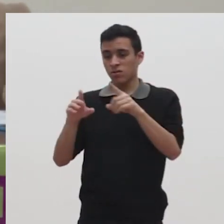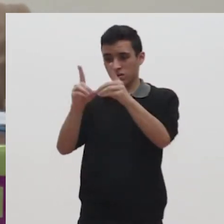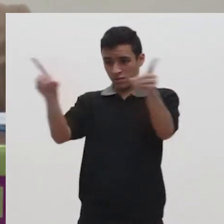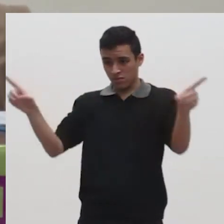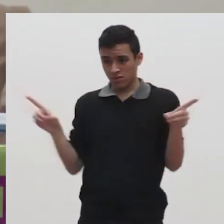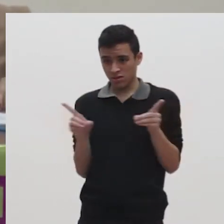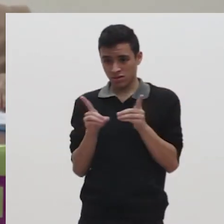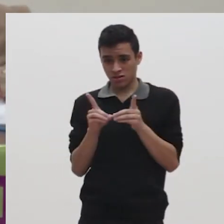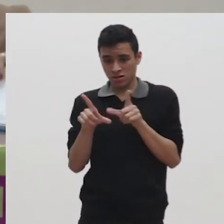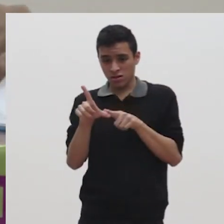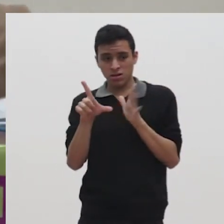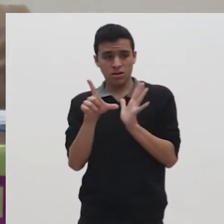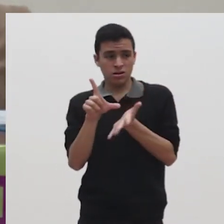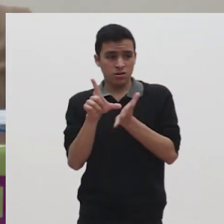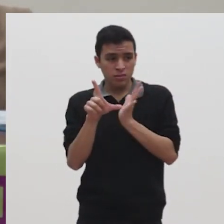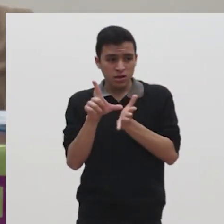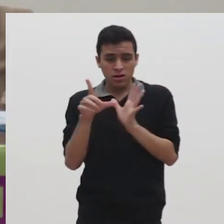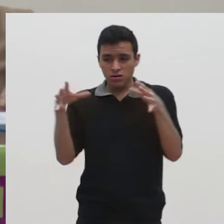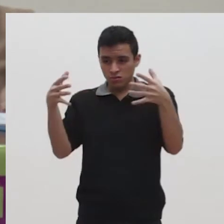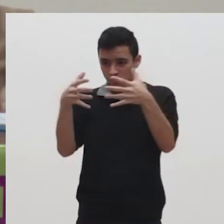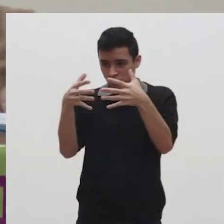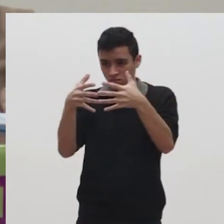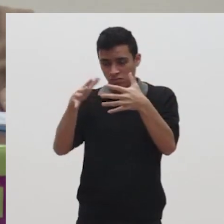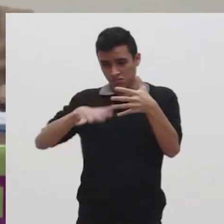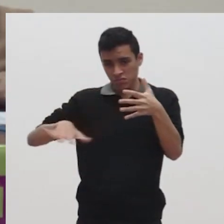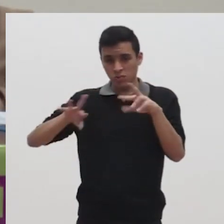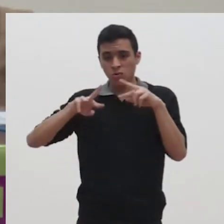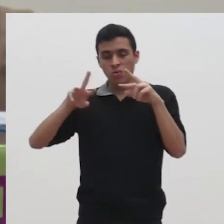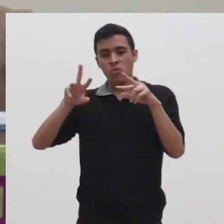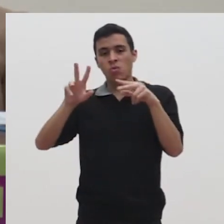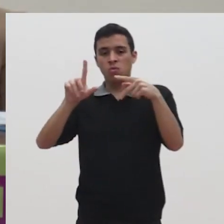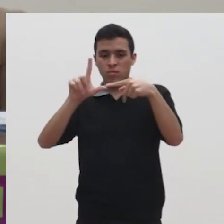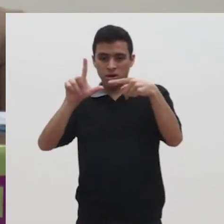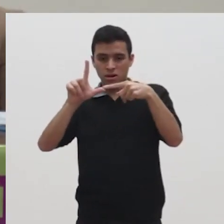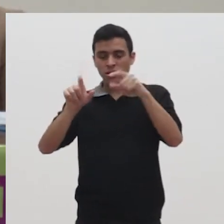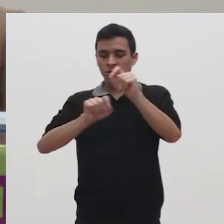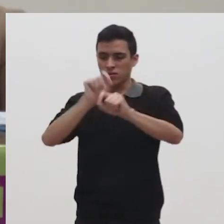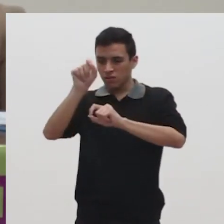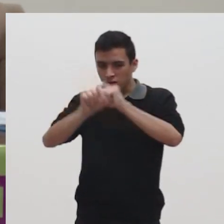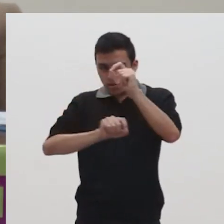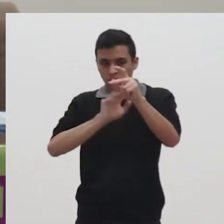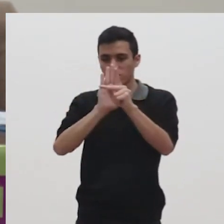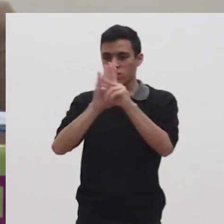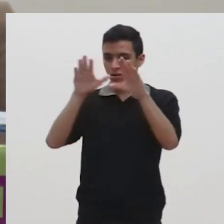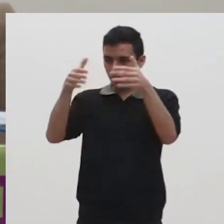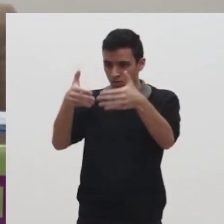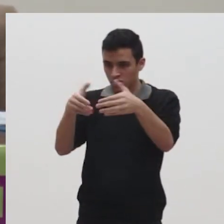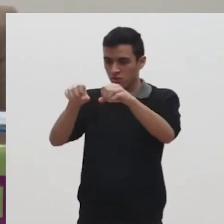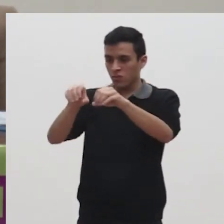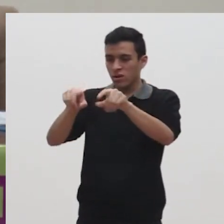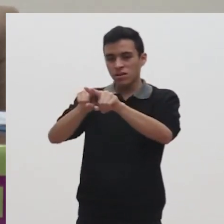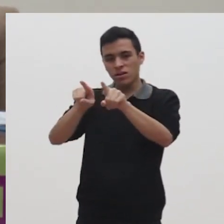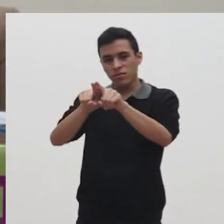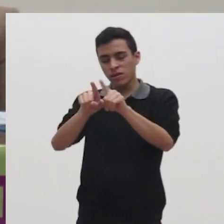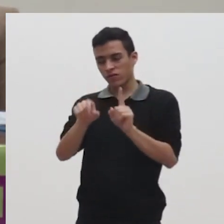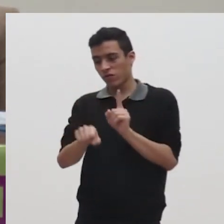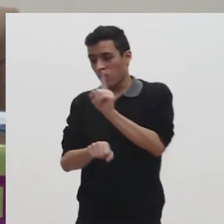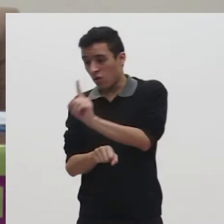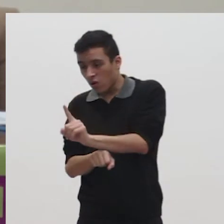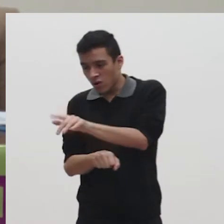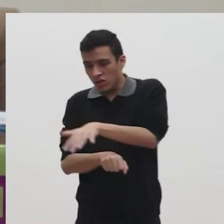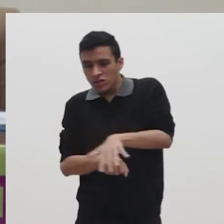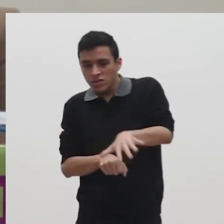Departamento de Letras Libras, no setor de Ciências Humanas, que estava lá no setor de Educação e passou e foi